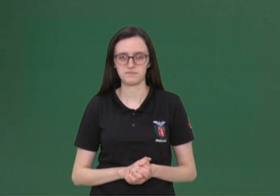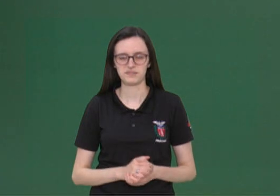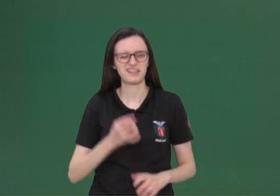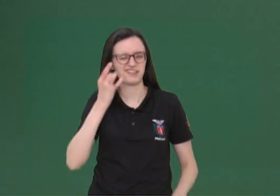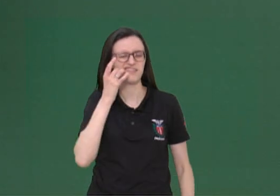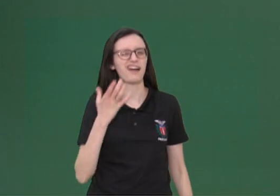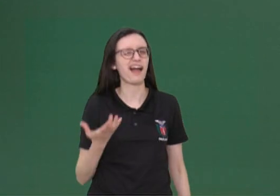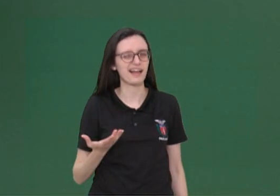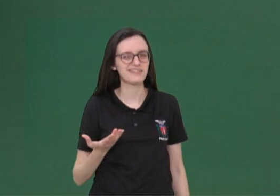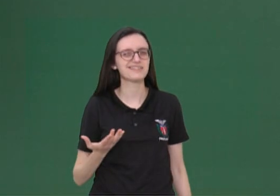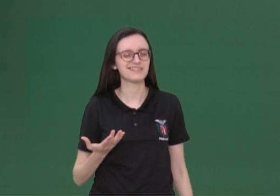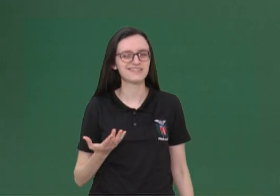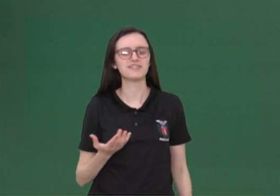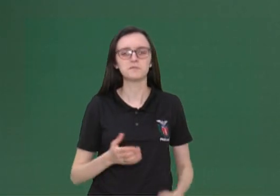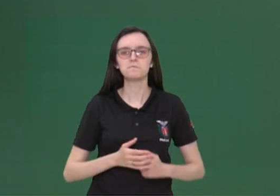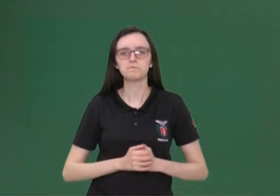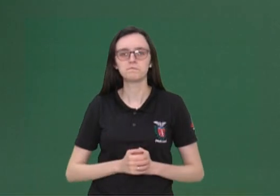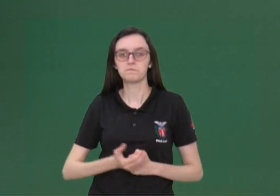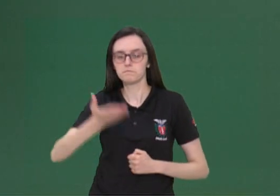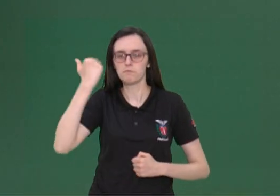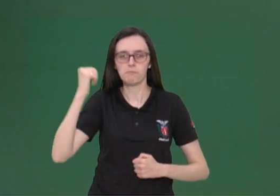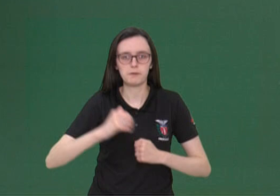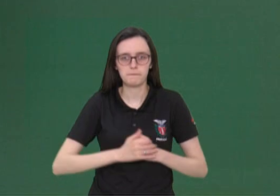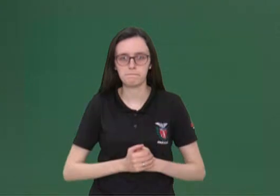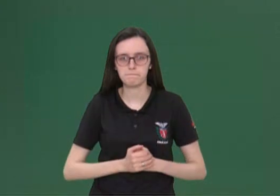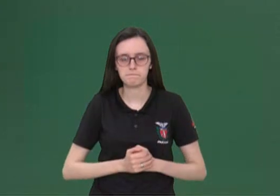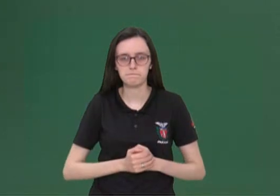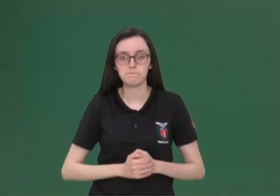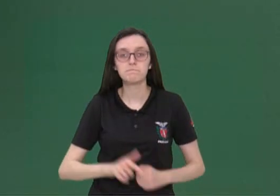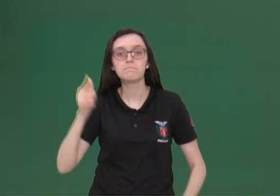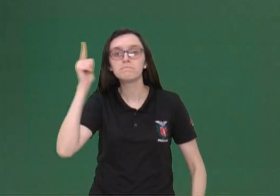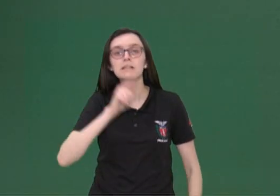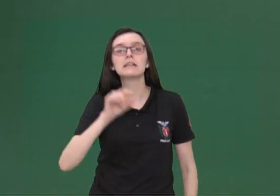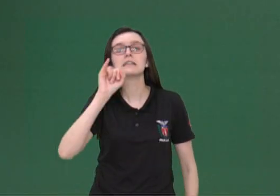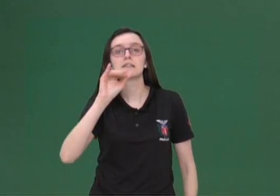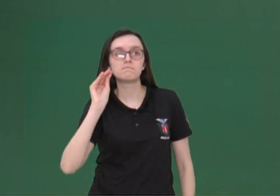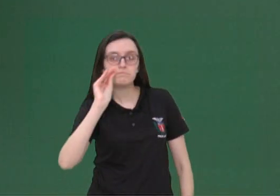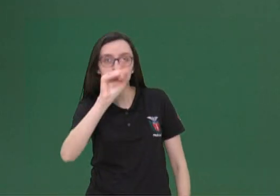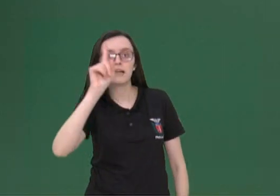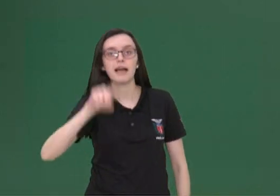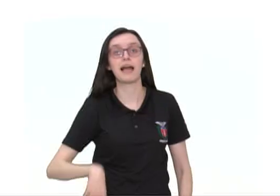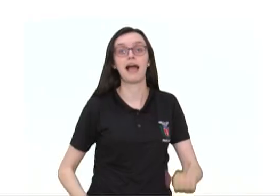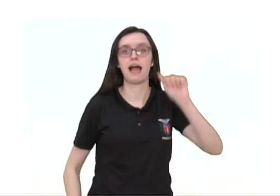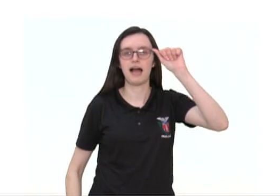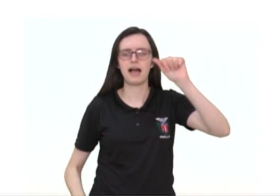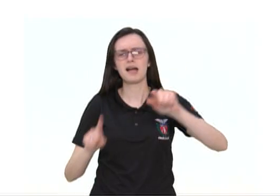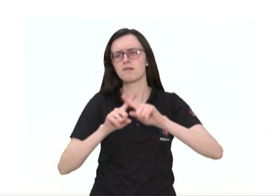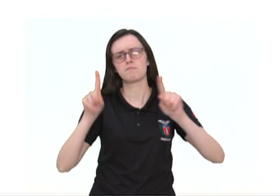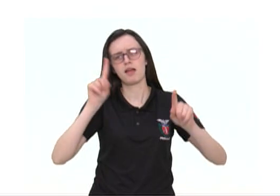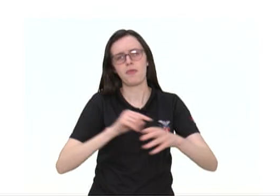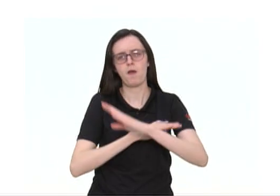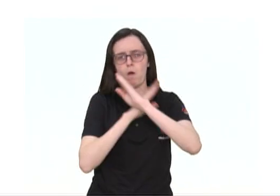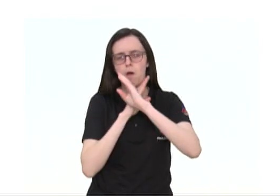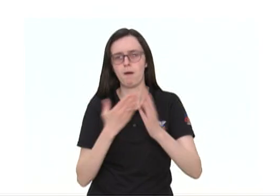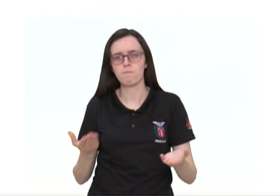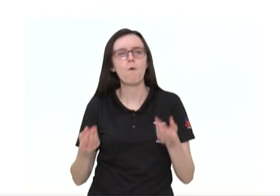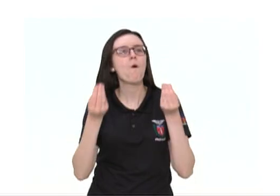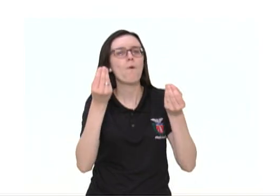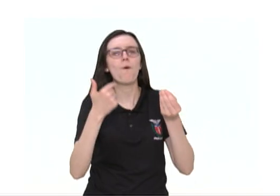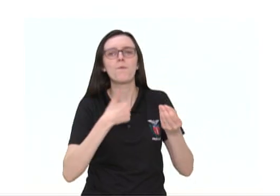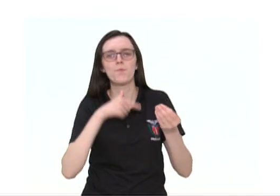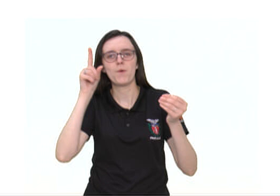Fácil essa, pessoal? Então, vamos lá. Acertou quem marcou a letra A. E é por uma questão bem óbvia, né? Como é que você